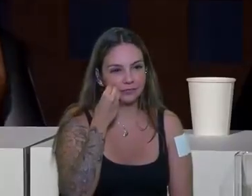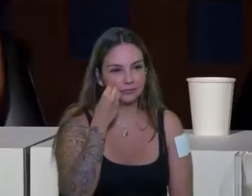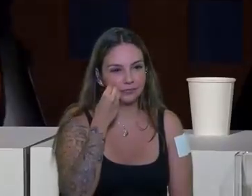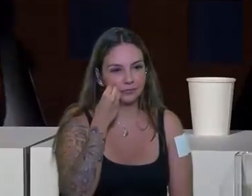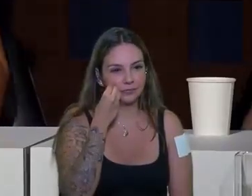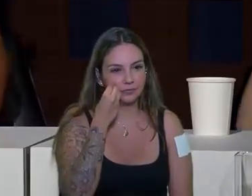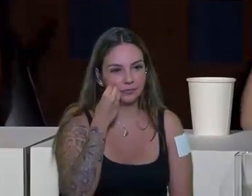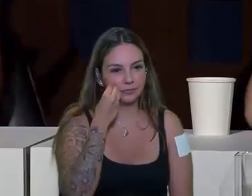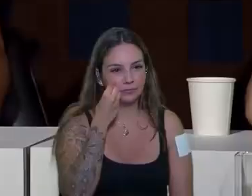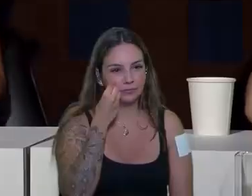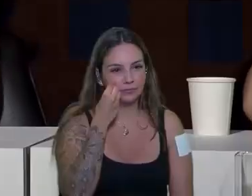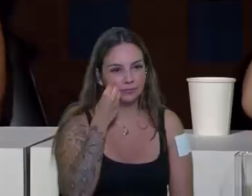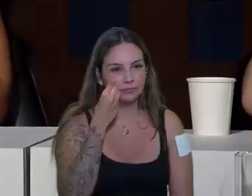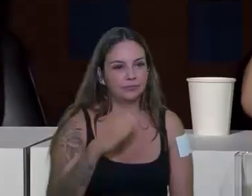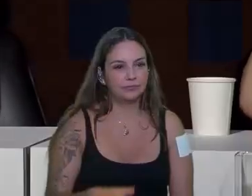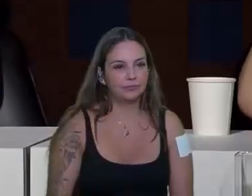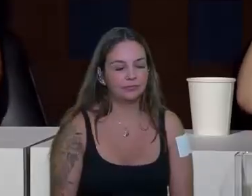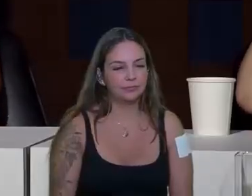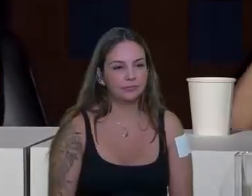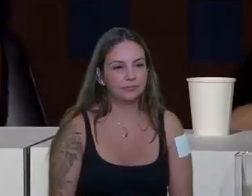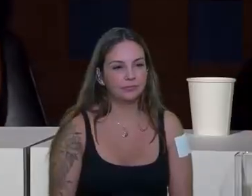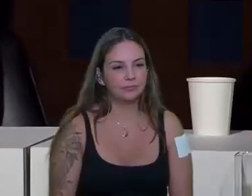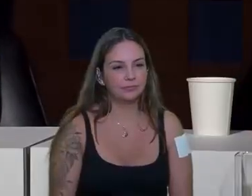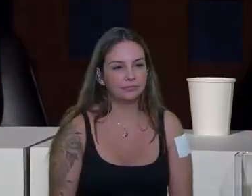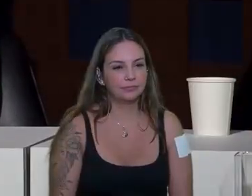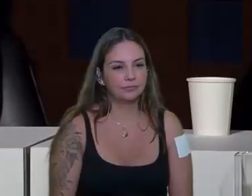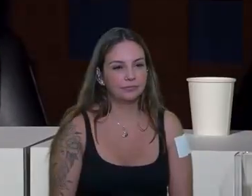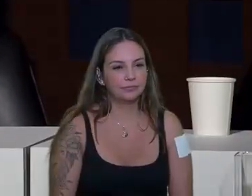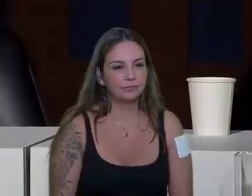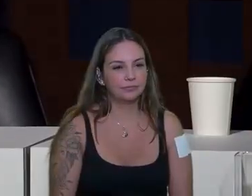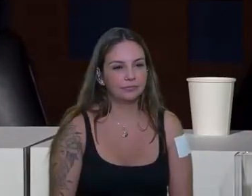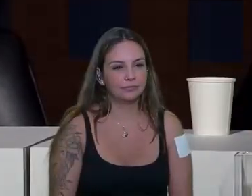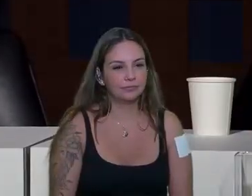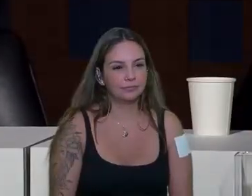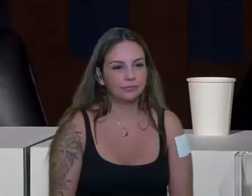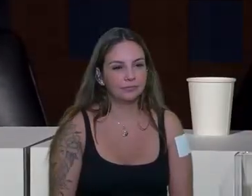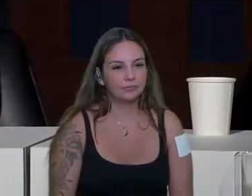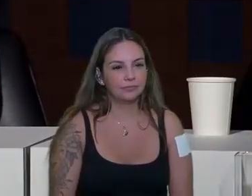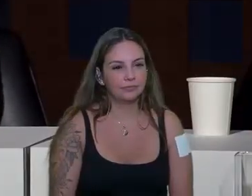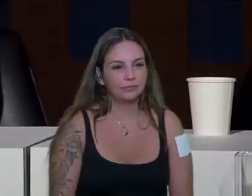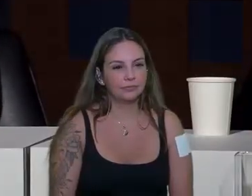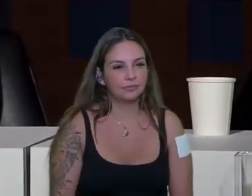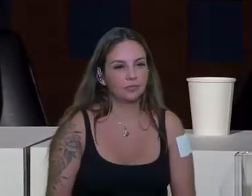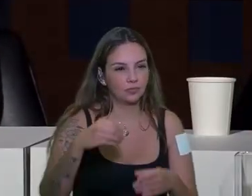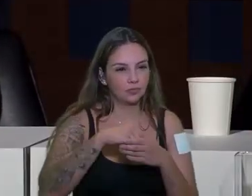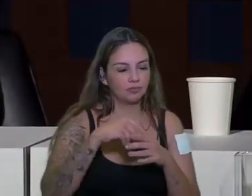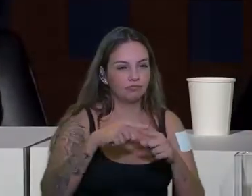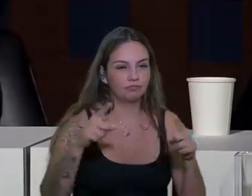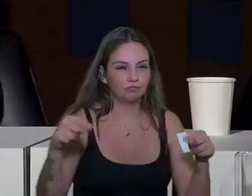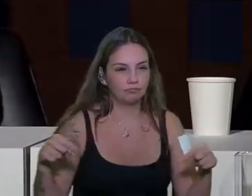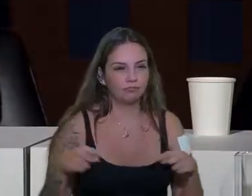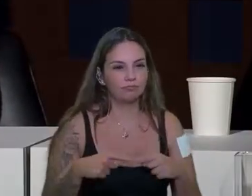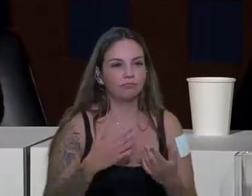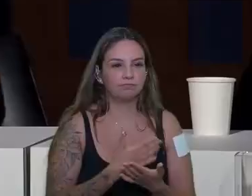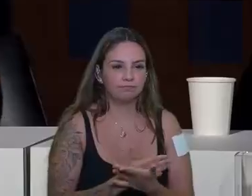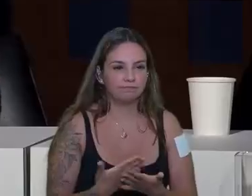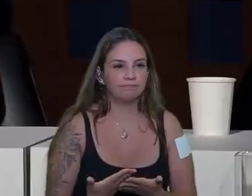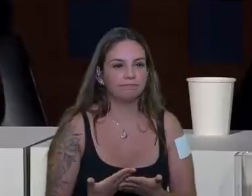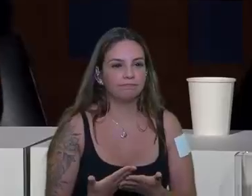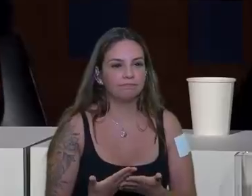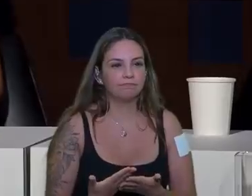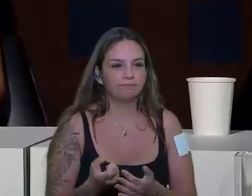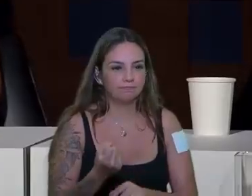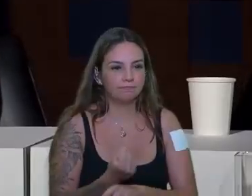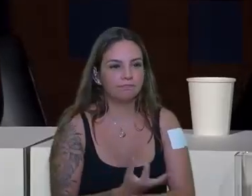que eles chamam de storytelling, né? Narrativas, nada mais que narrativas. E para dentro da sala de aula, e isso começou a trazer